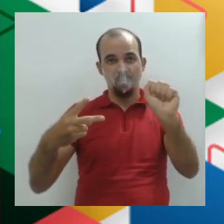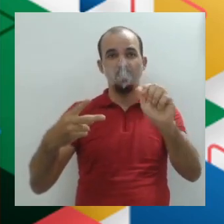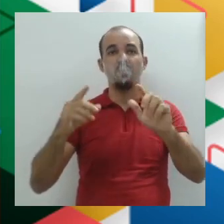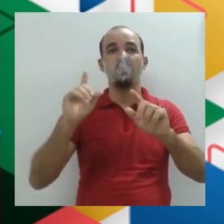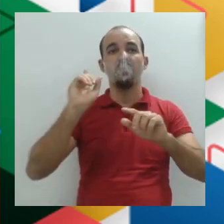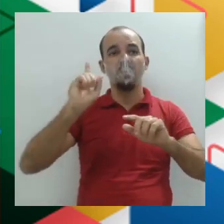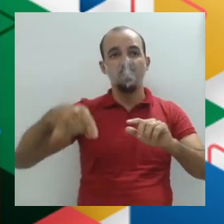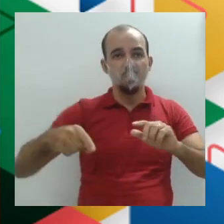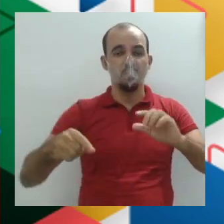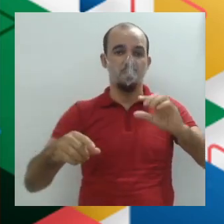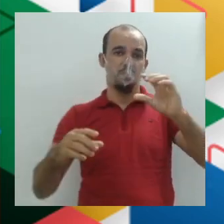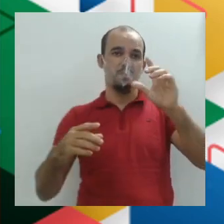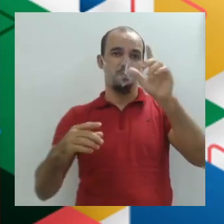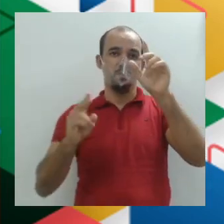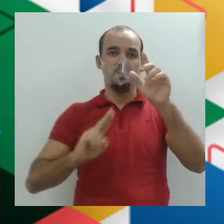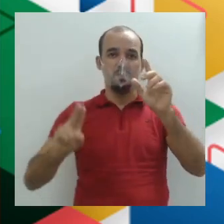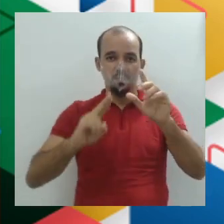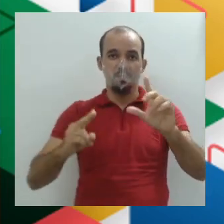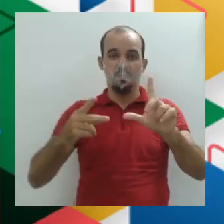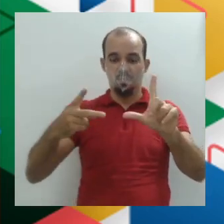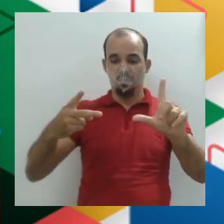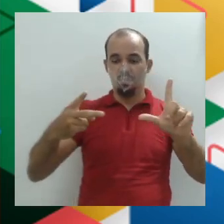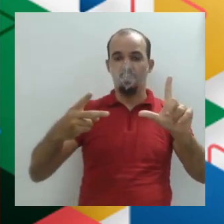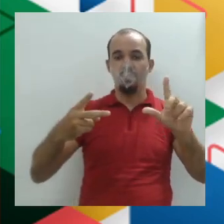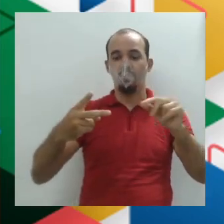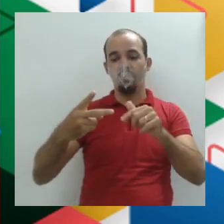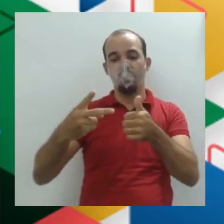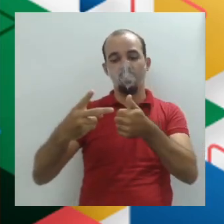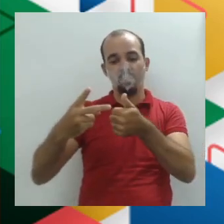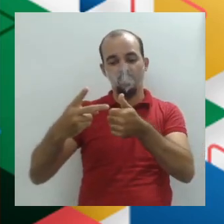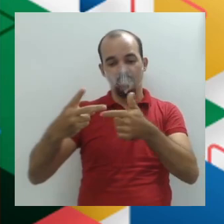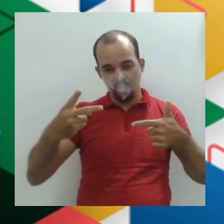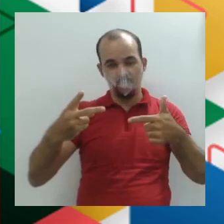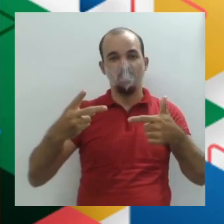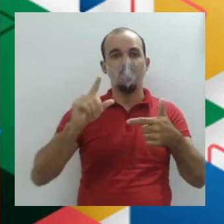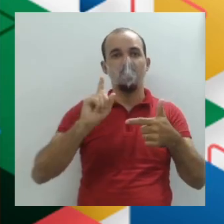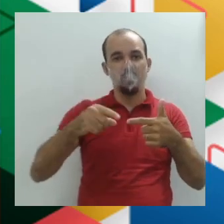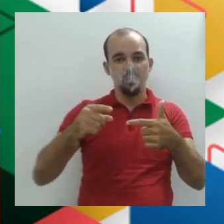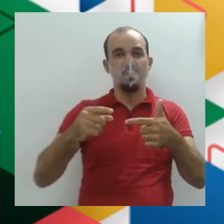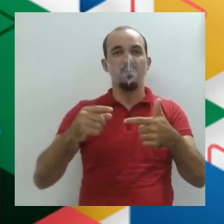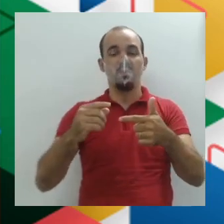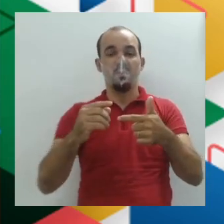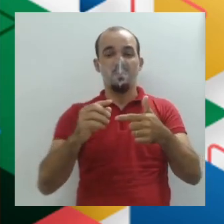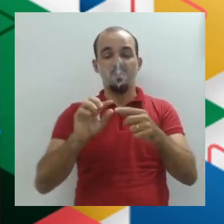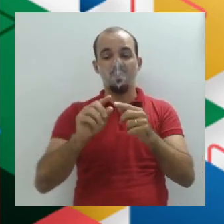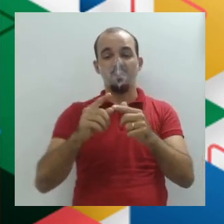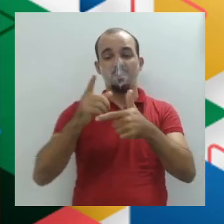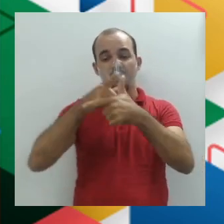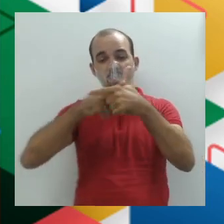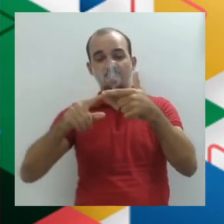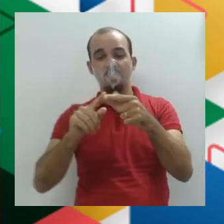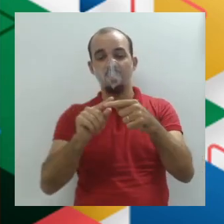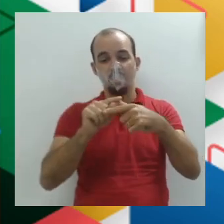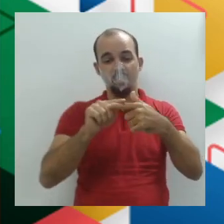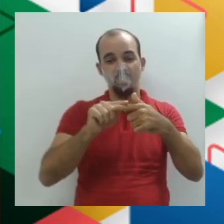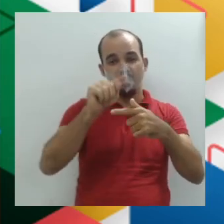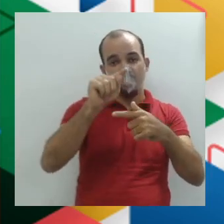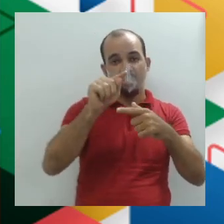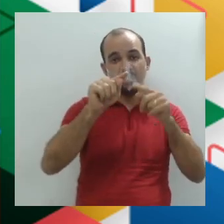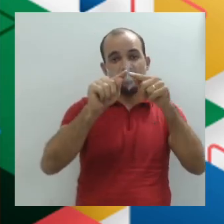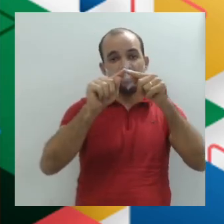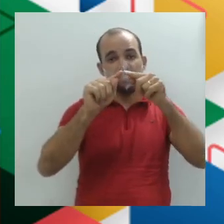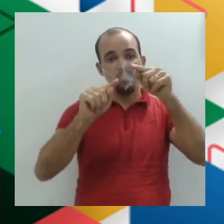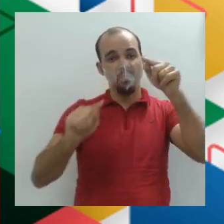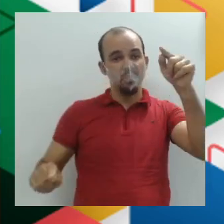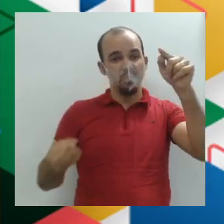legal. Quem é o cateto adjacente? Está aqui, é 12. Quem é a hipotenusa? Tá ali, é 15. Opa,